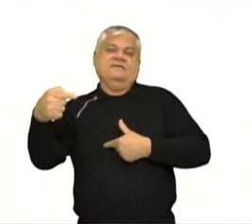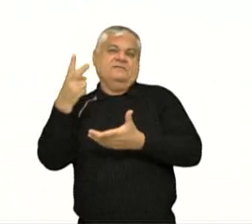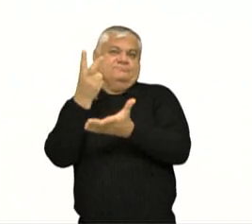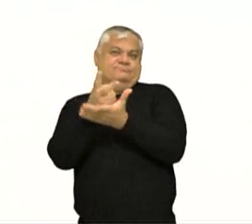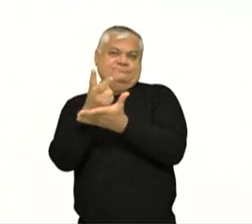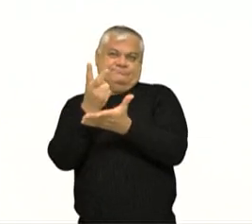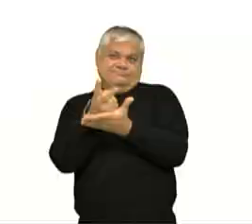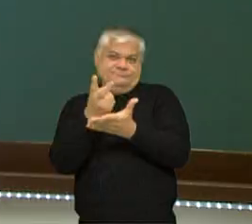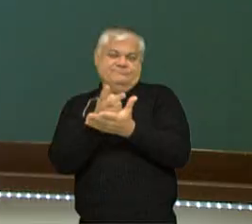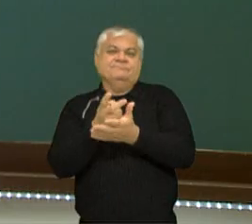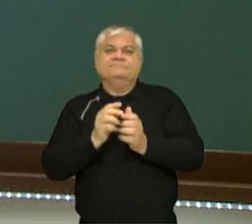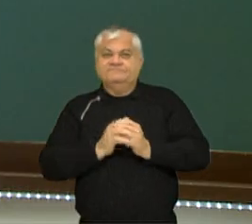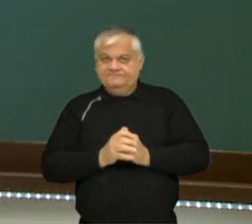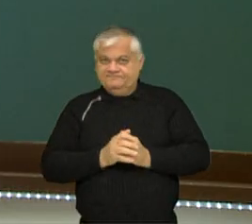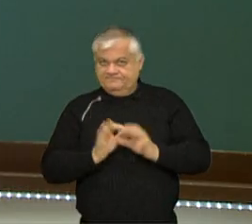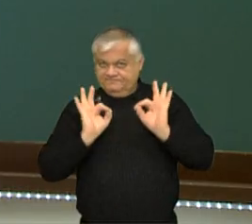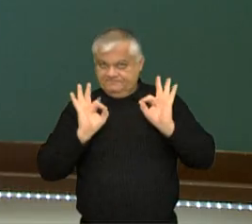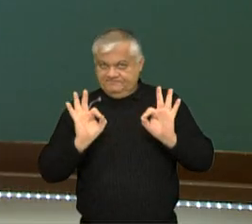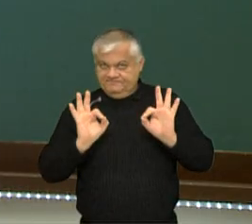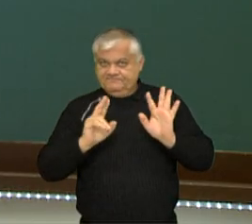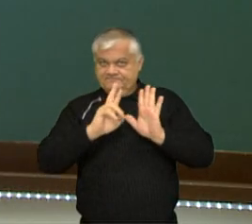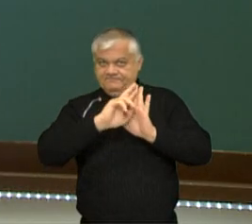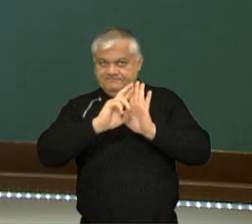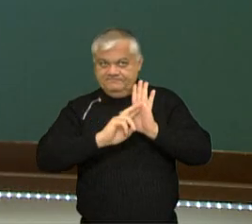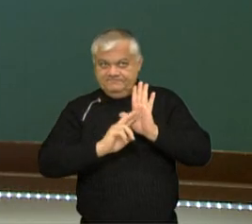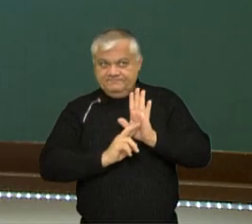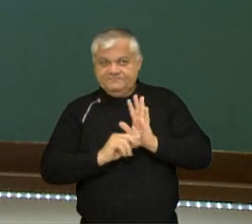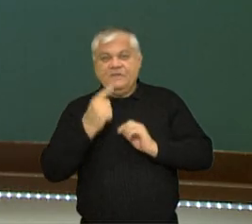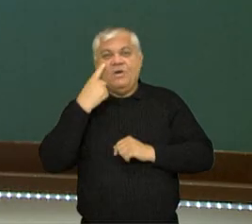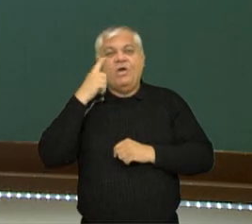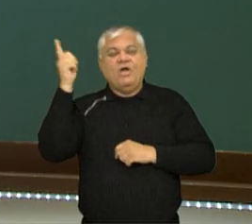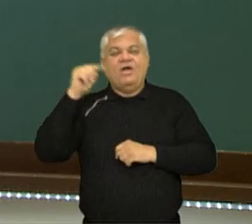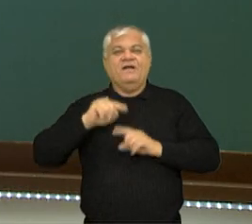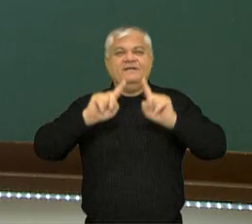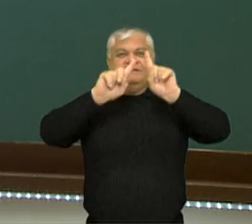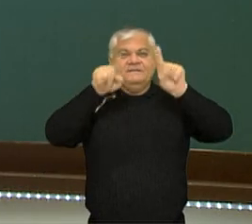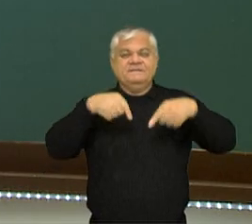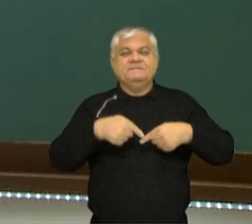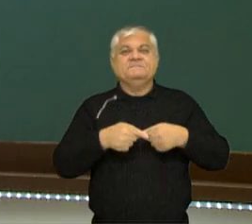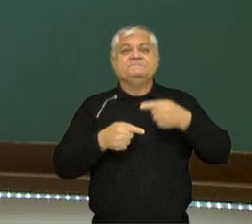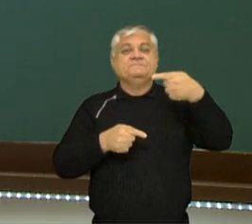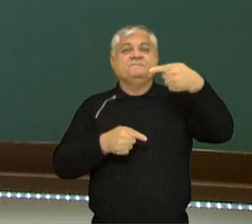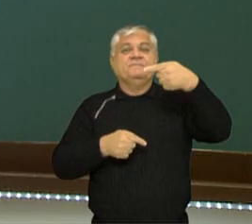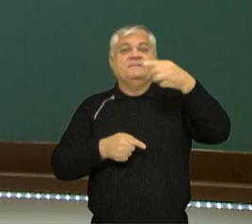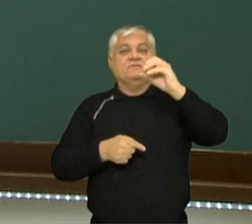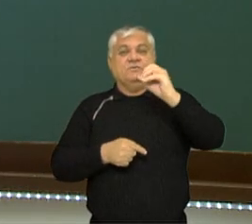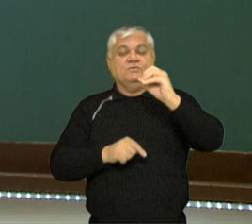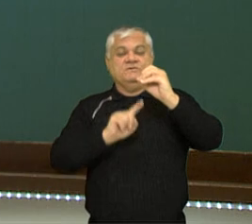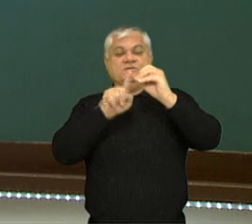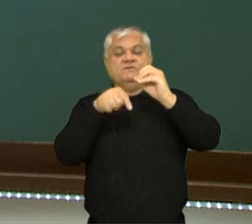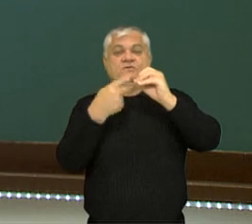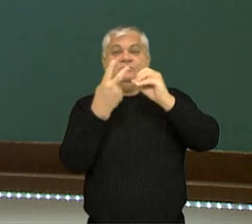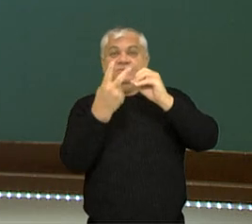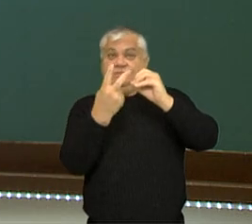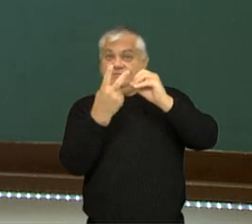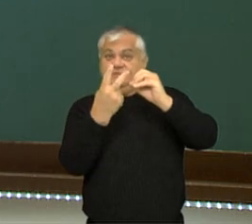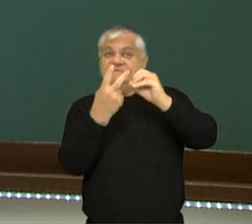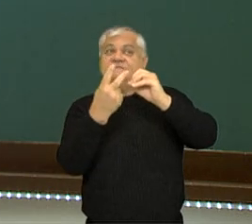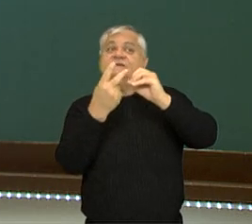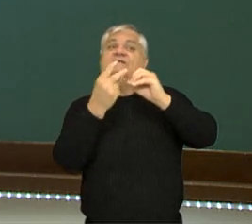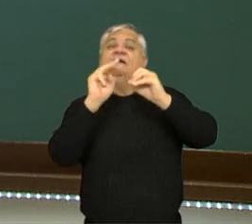sempre um resultado negativo. Então, veja esse exemplo aqui. Nós temos menos 2